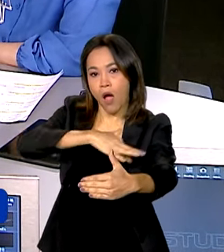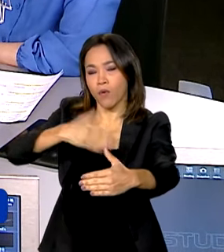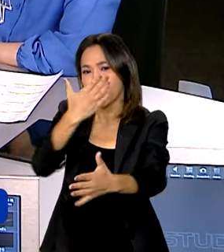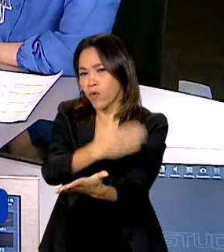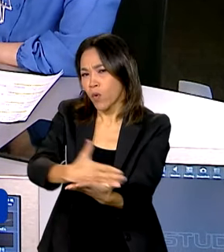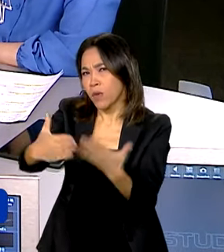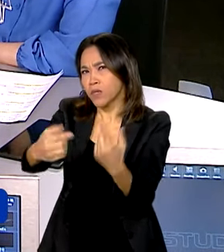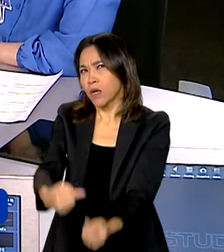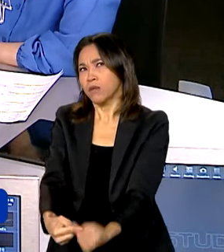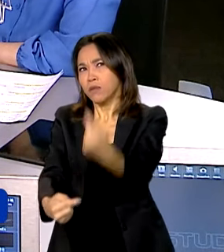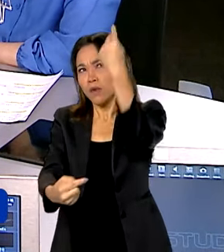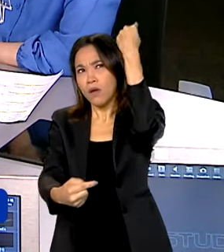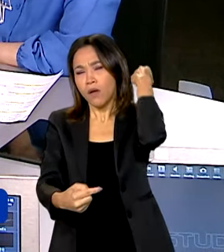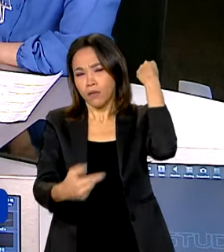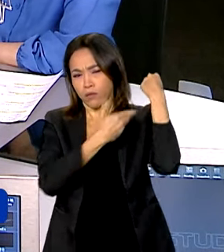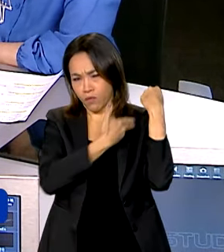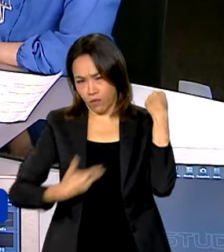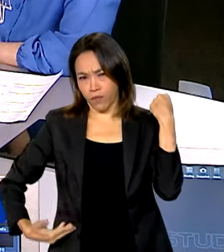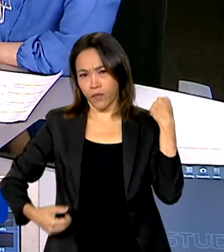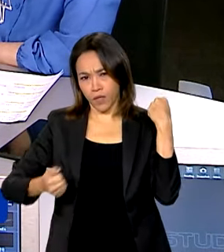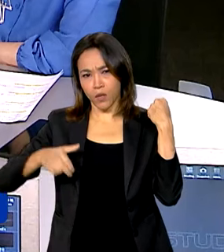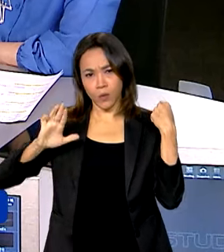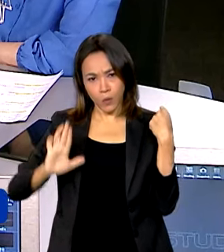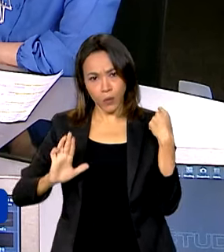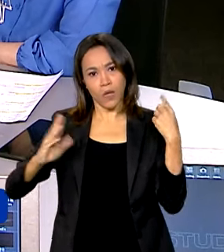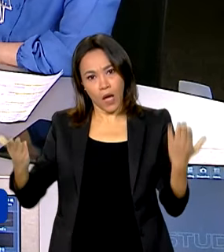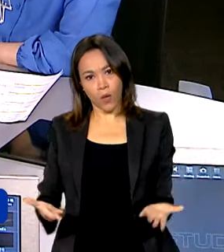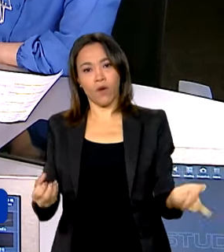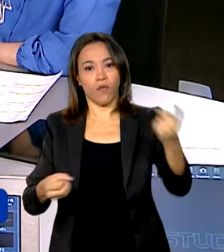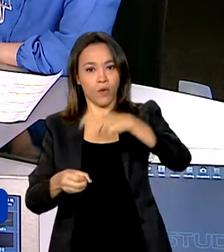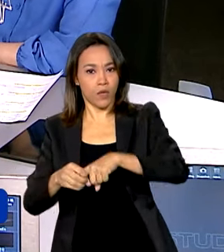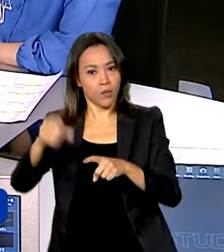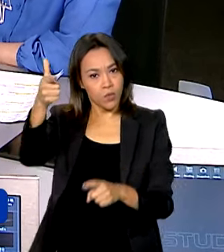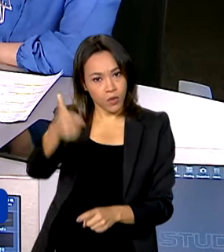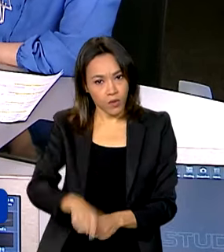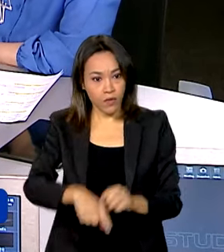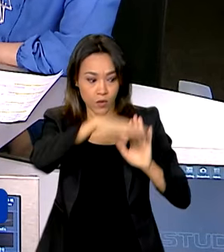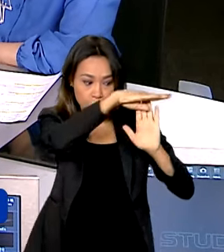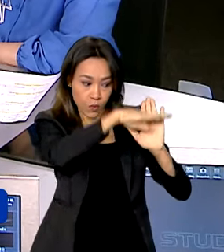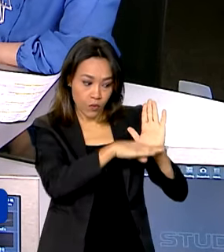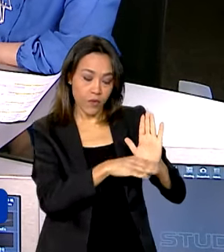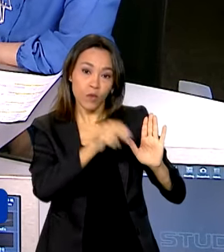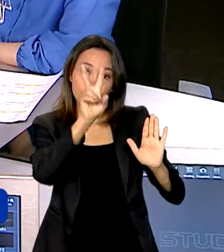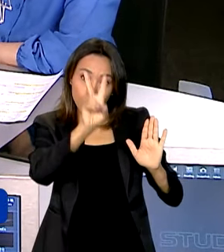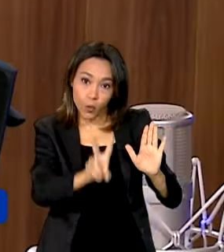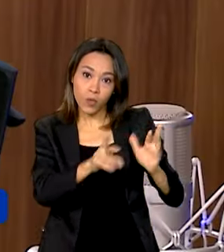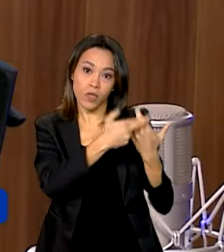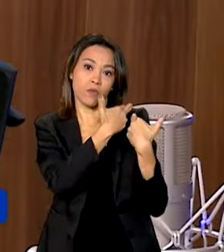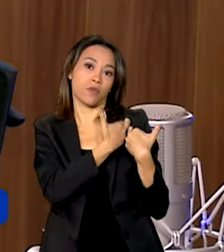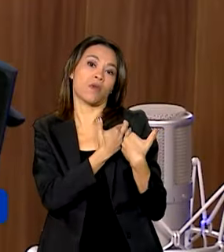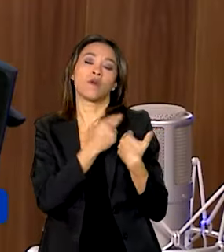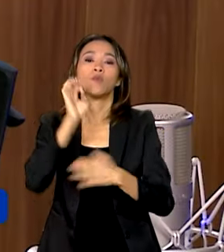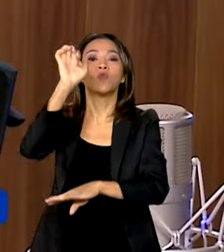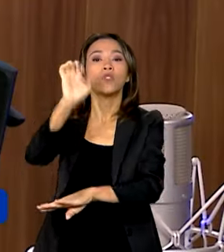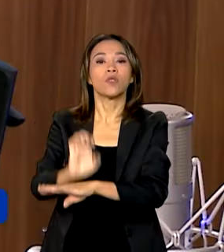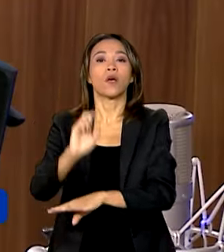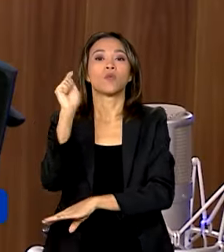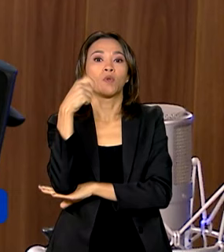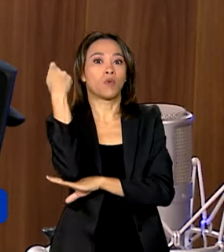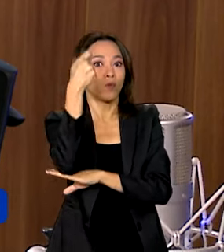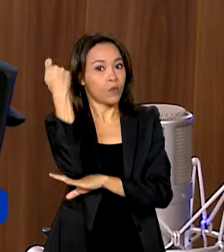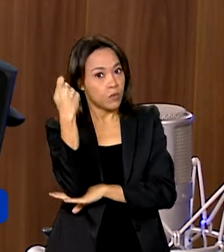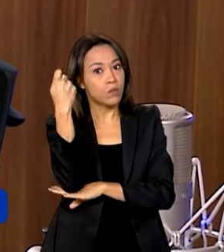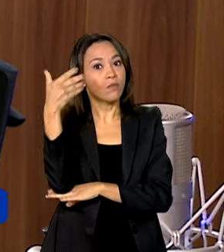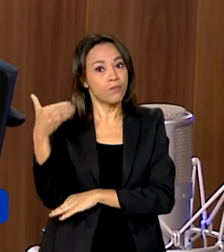foram abandonadas nós retomamos agora com o novo pac é duas são com o Governo do Estado eh do Rio Grande do Sul Então essa é uma